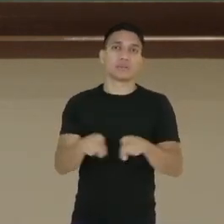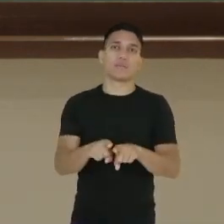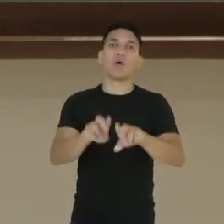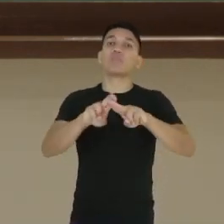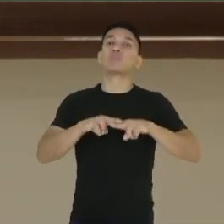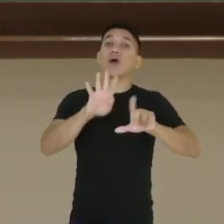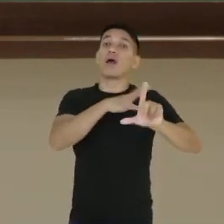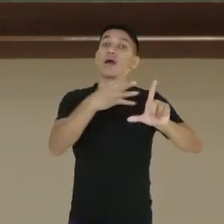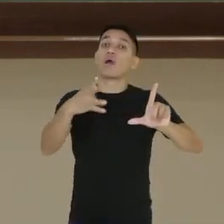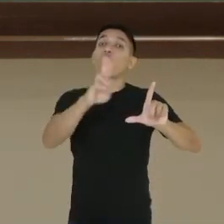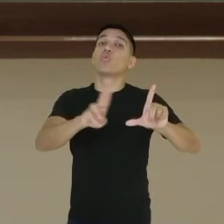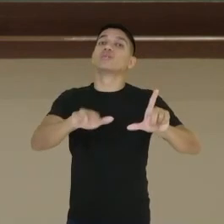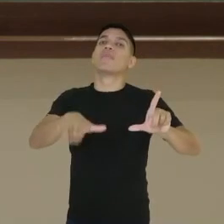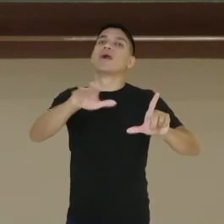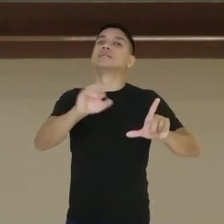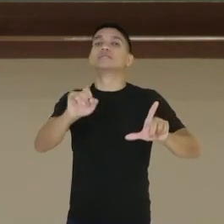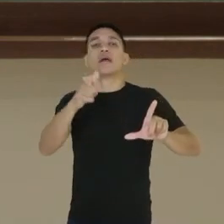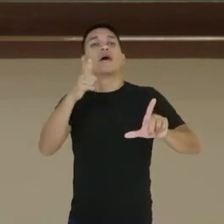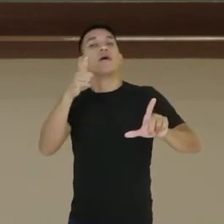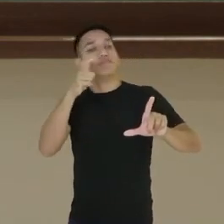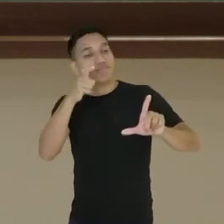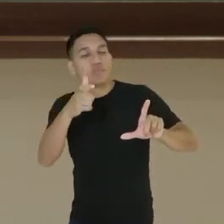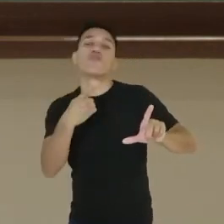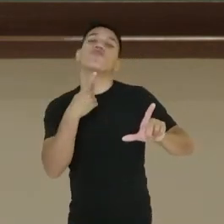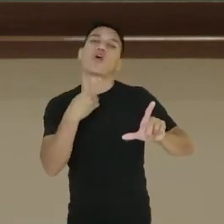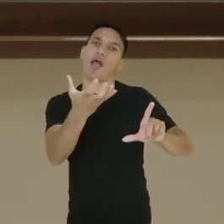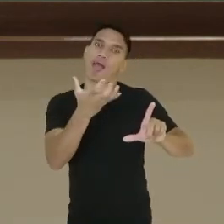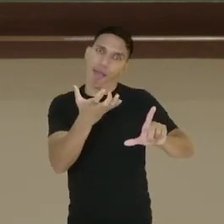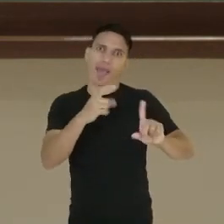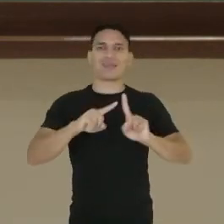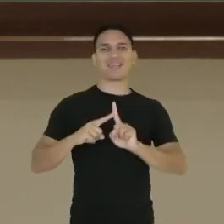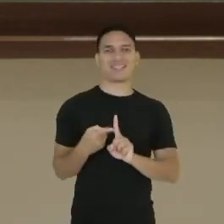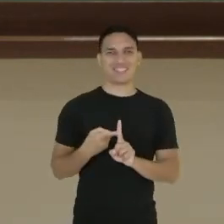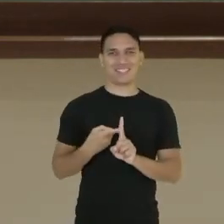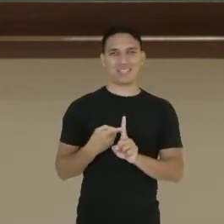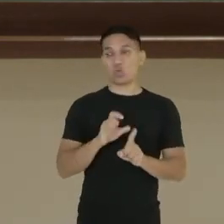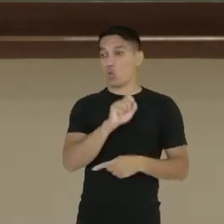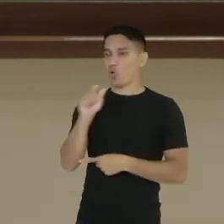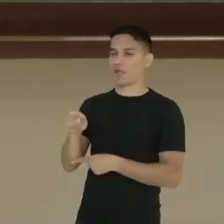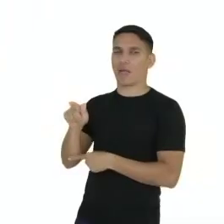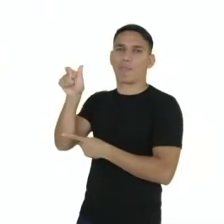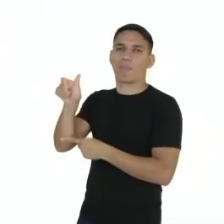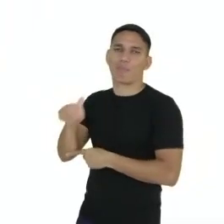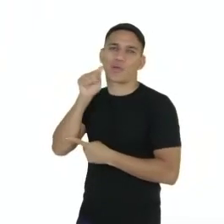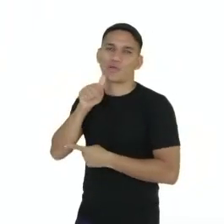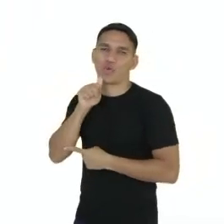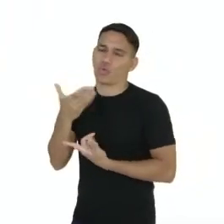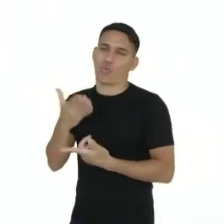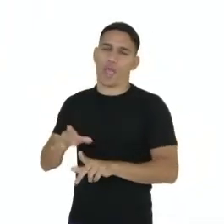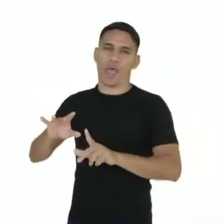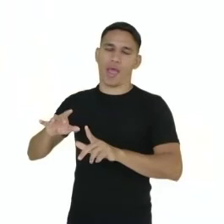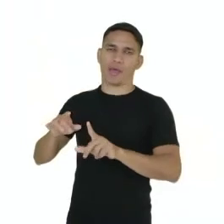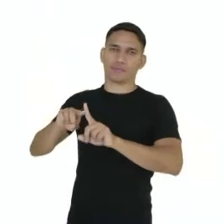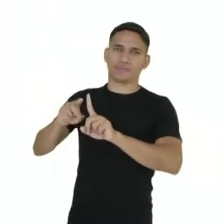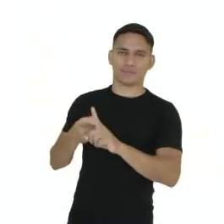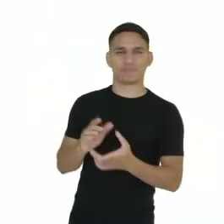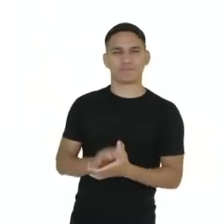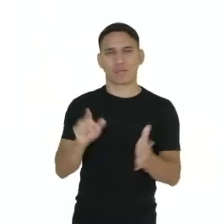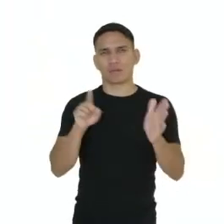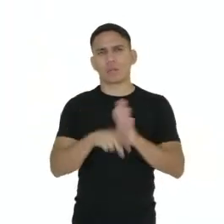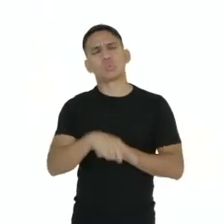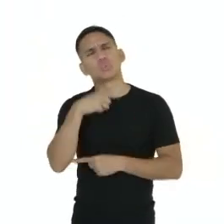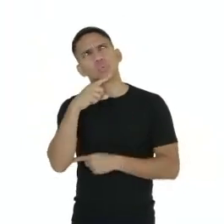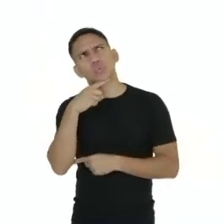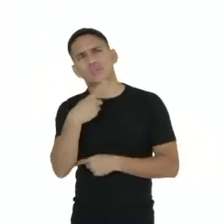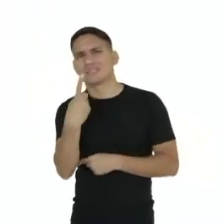quem quer engravidar, né, do que quem não quer engravidar. Dúvida 10. Se o meu parceiro